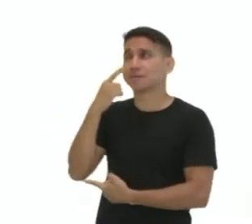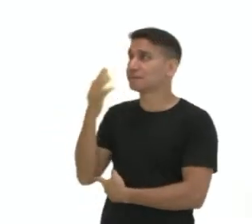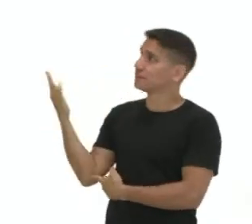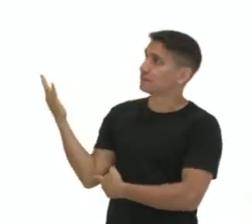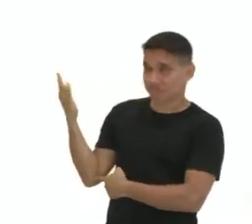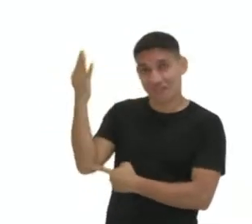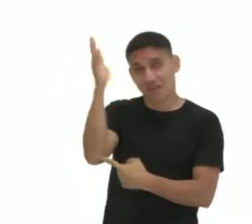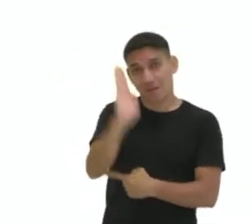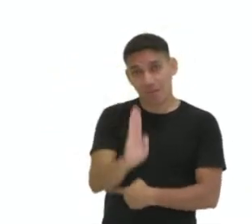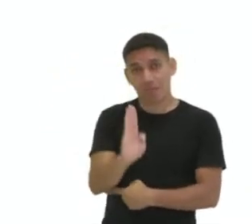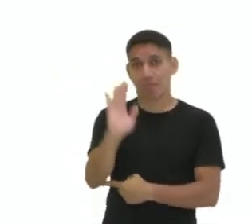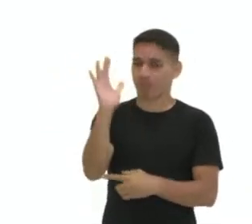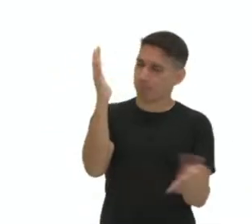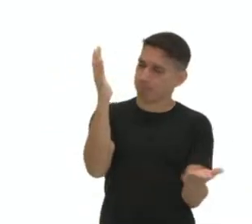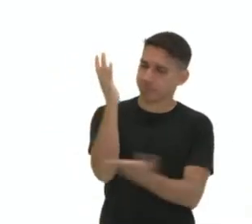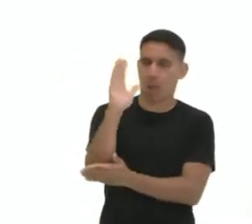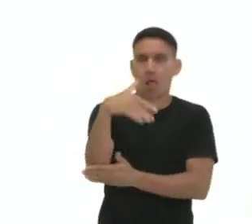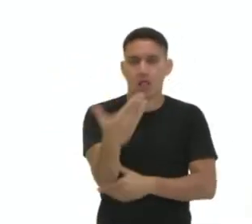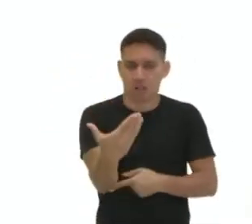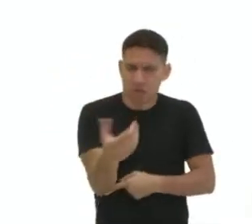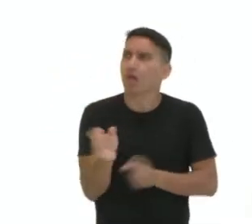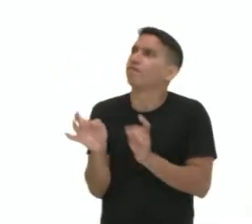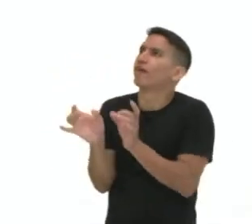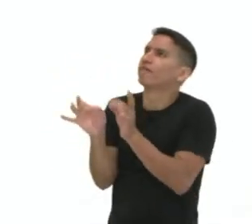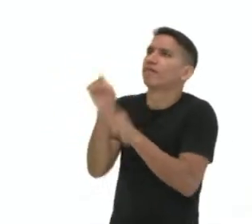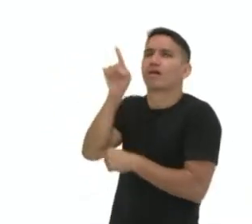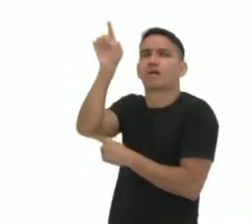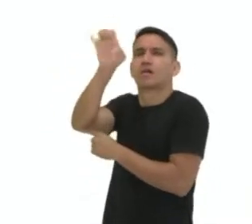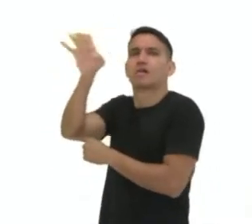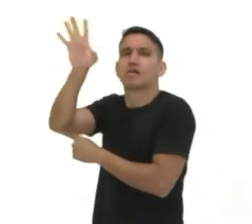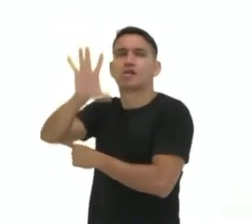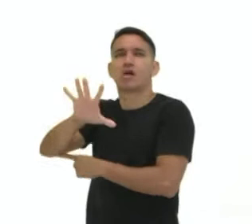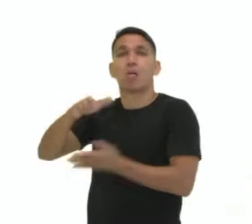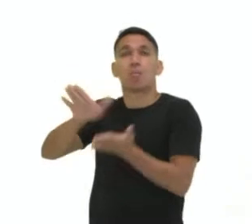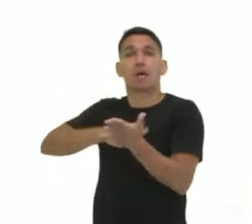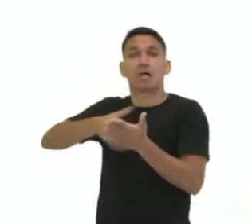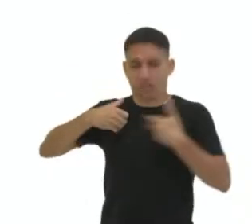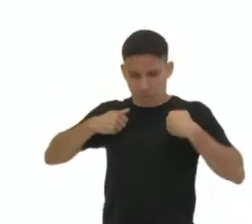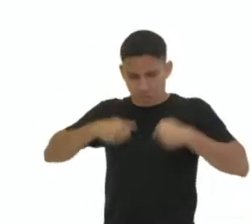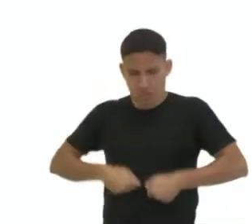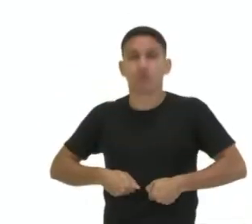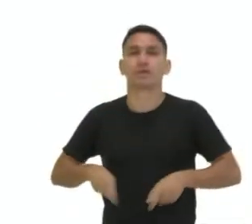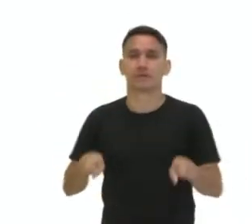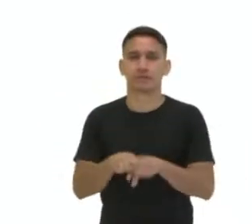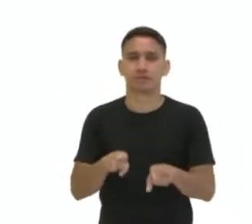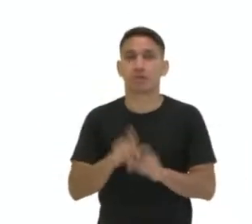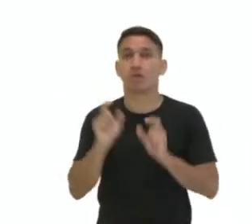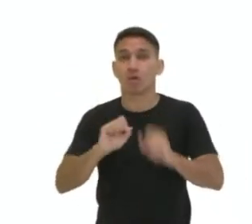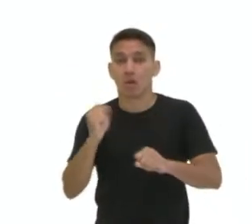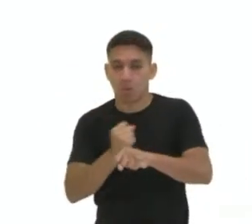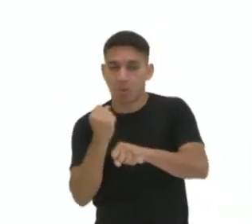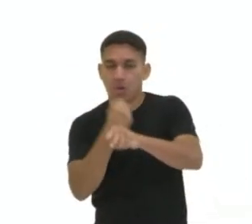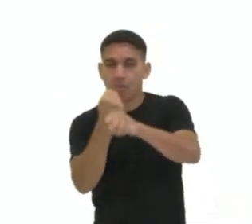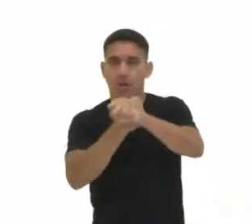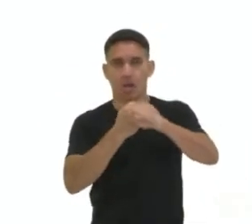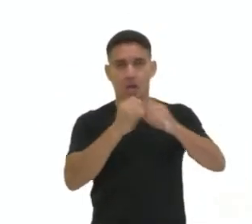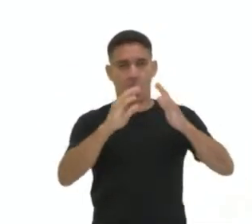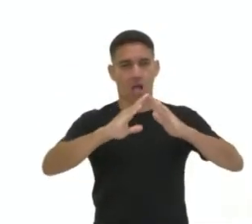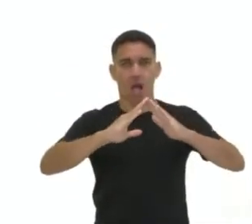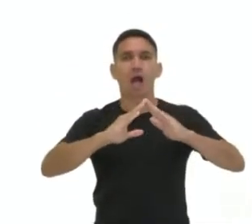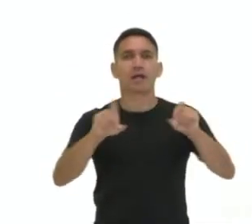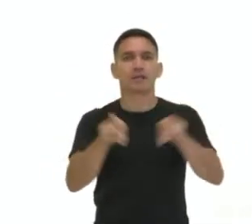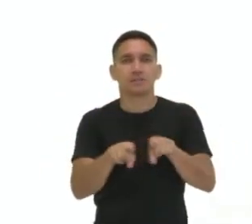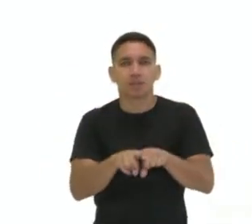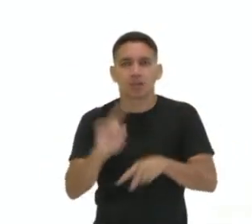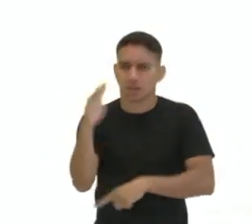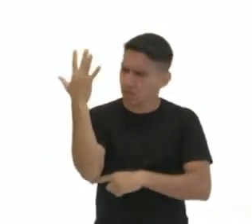valor comercial. Era usado na Europa para tingir tecidos, construir móveis e casas. O seu